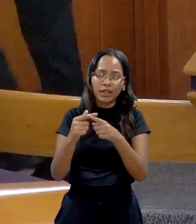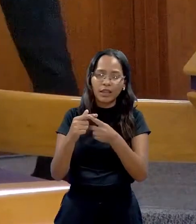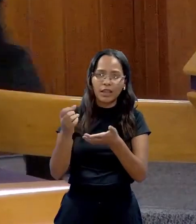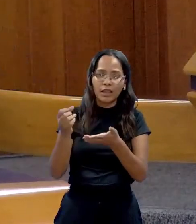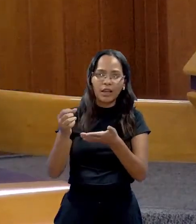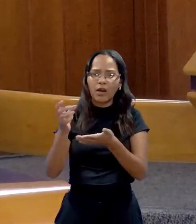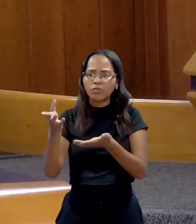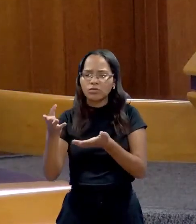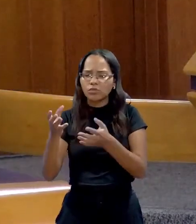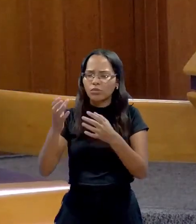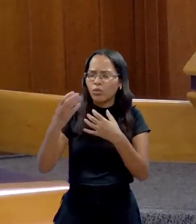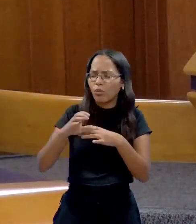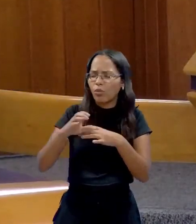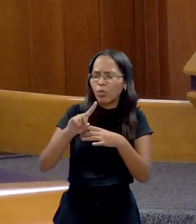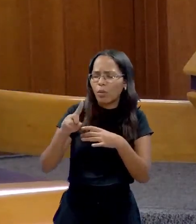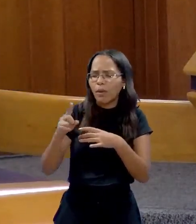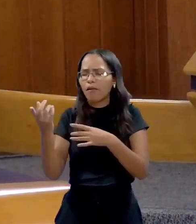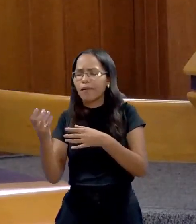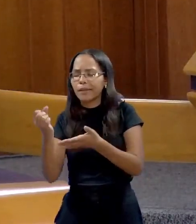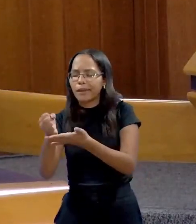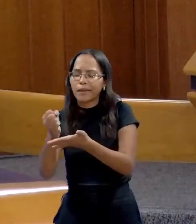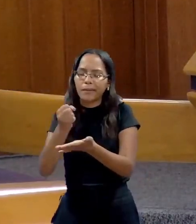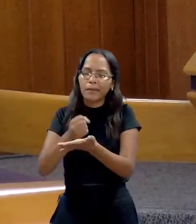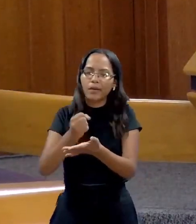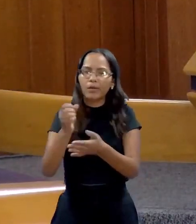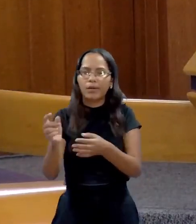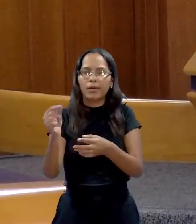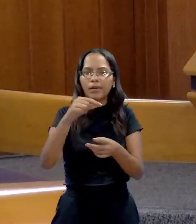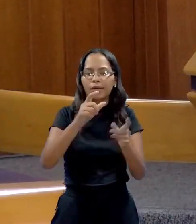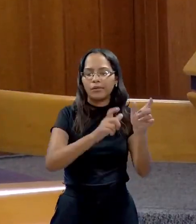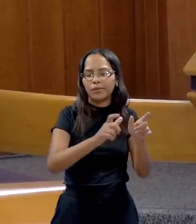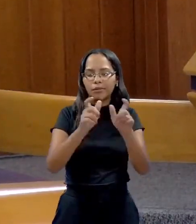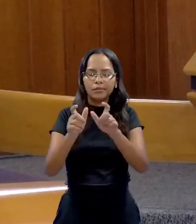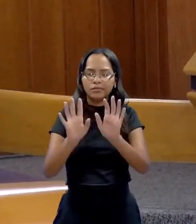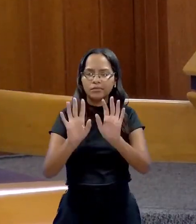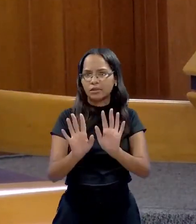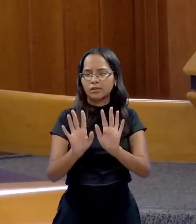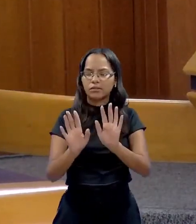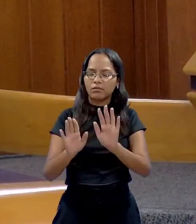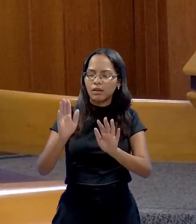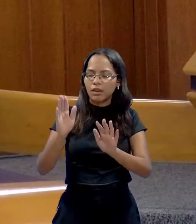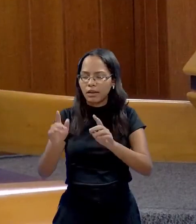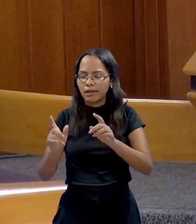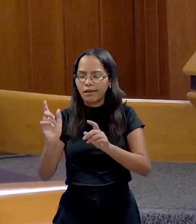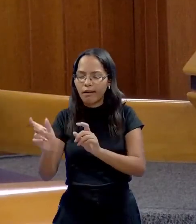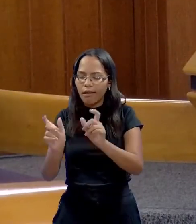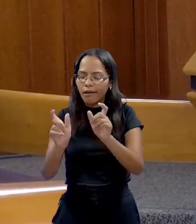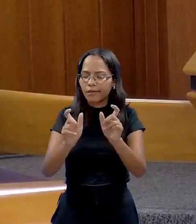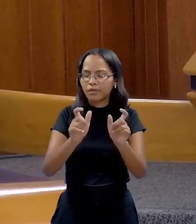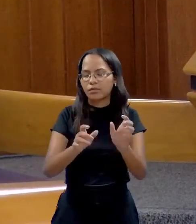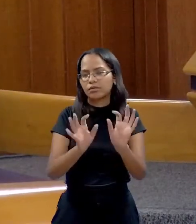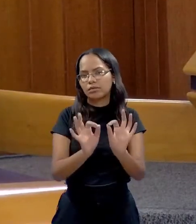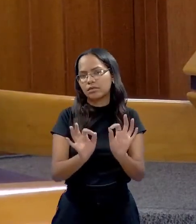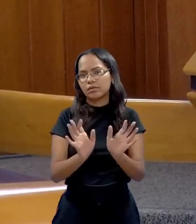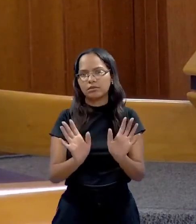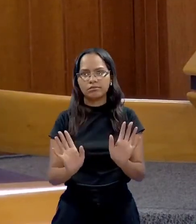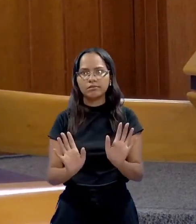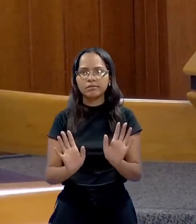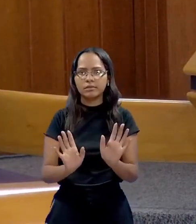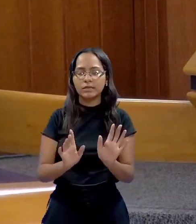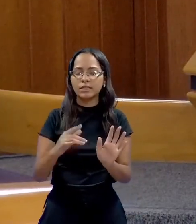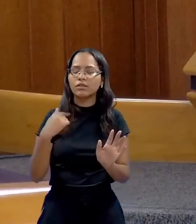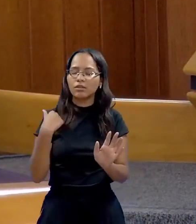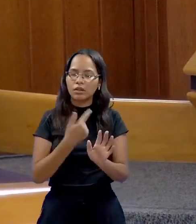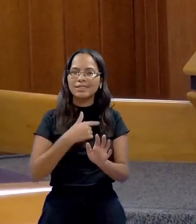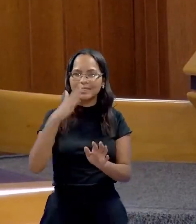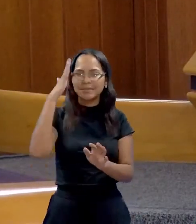temporário. Pelo contrário, ambos devem exercer seu trabalho de maneira cumulativa. Sabemos que os temporários têm uma importante, uma essencial